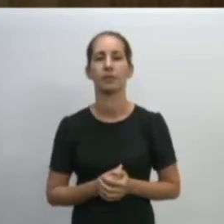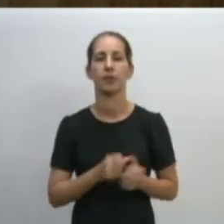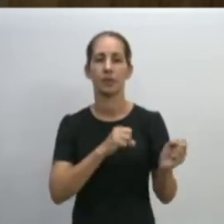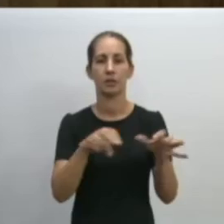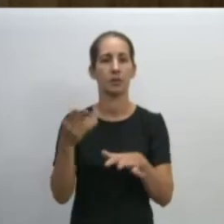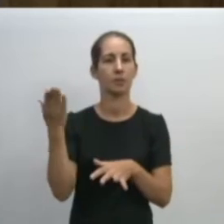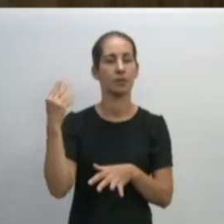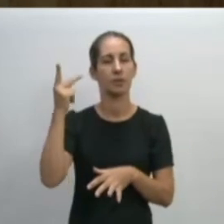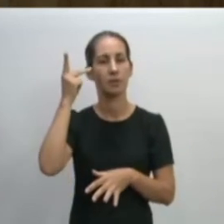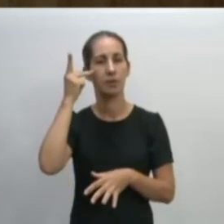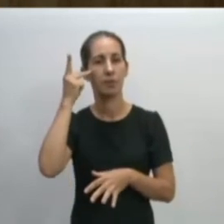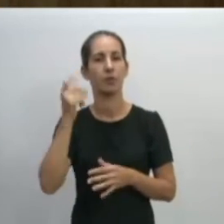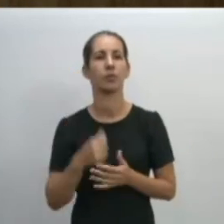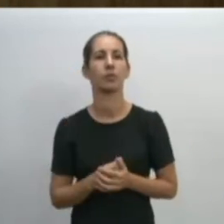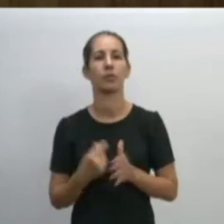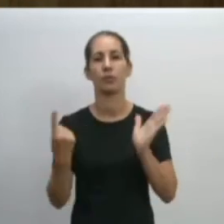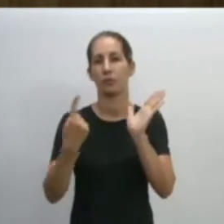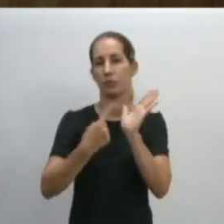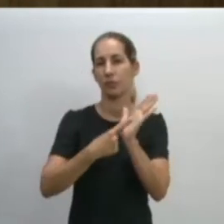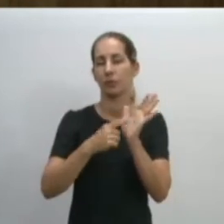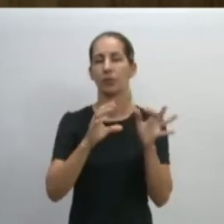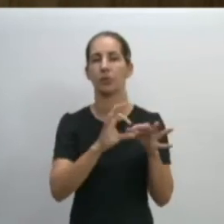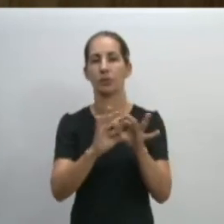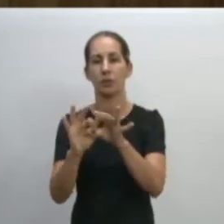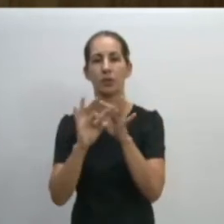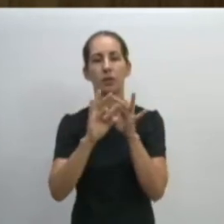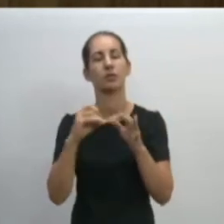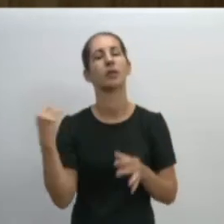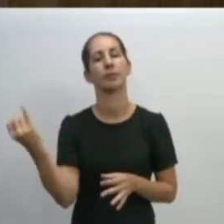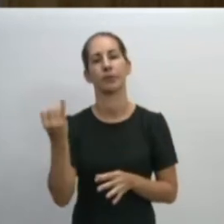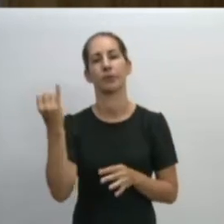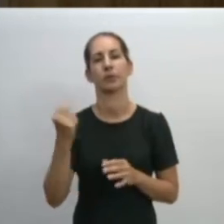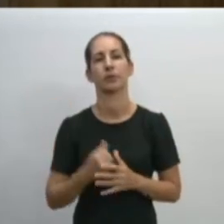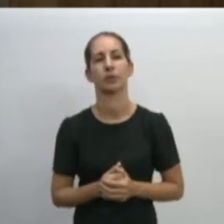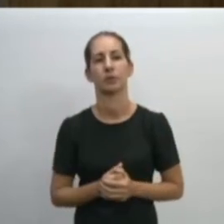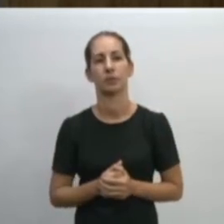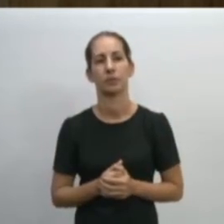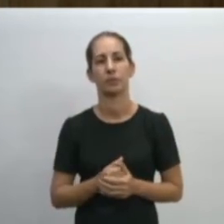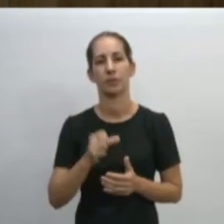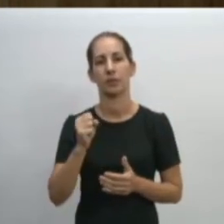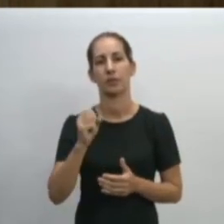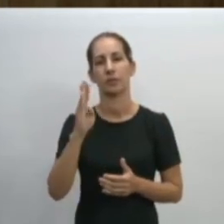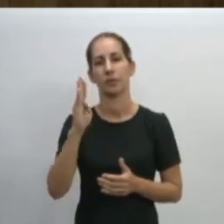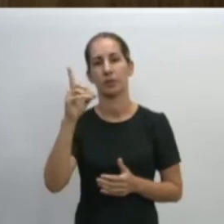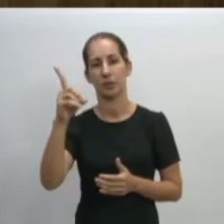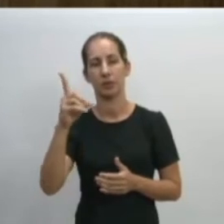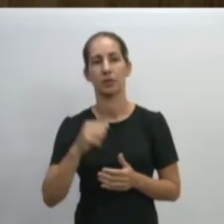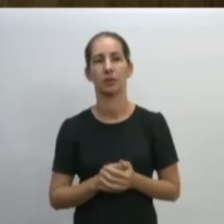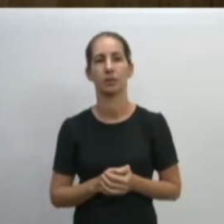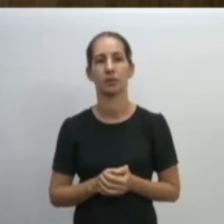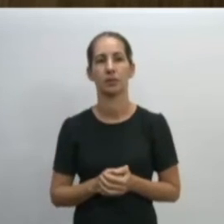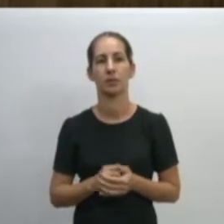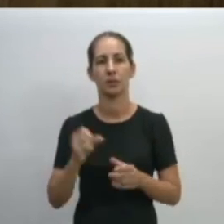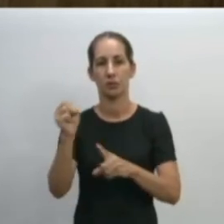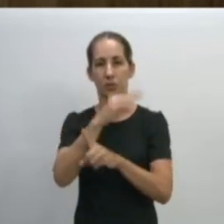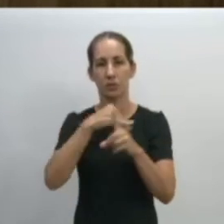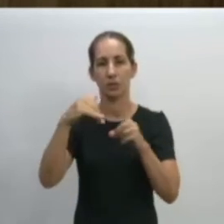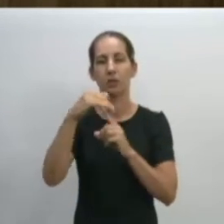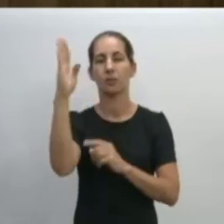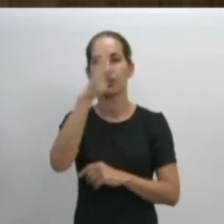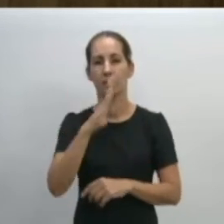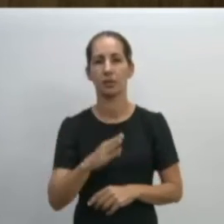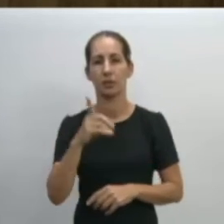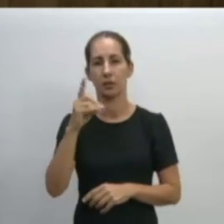semana em São Paulo, firmamos uma parceria importantíssima com a SBD, que é a Sociedade Brasileira